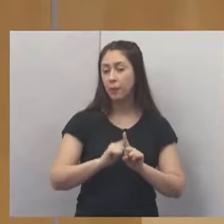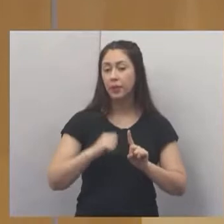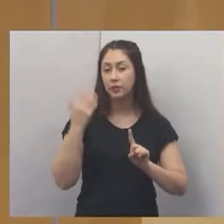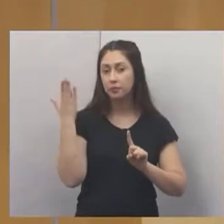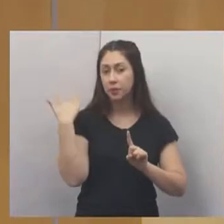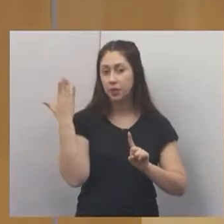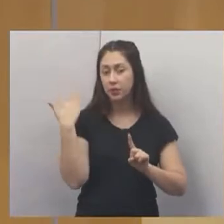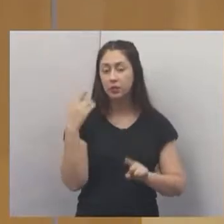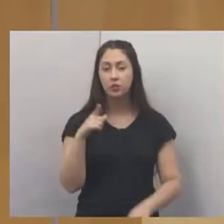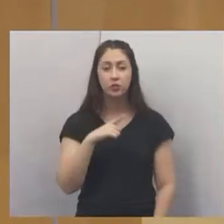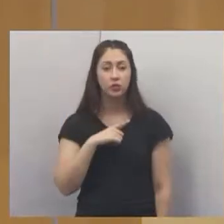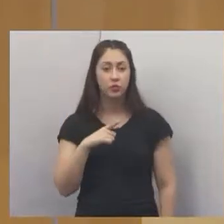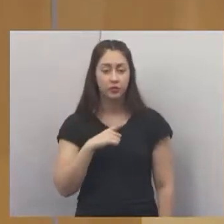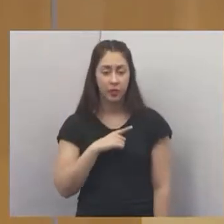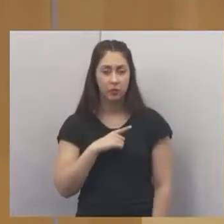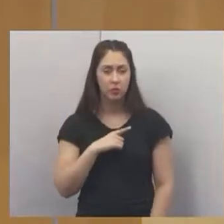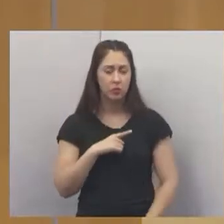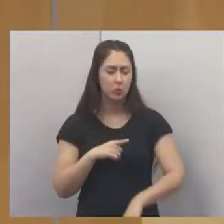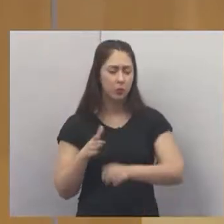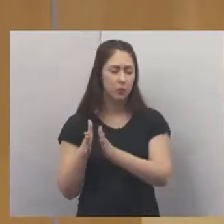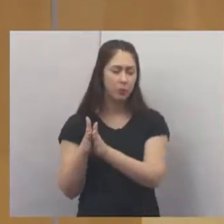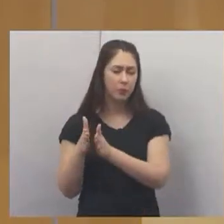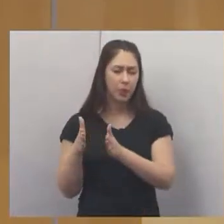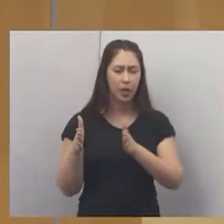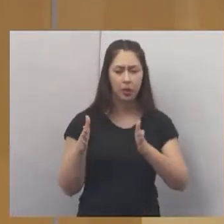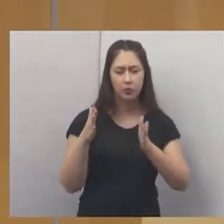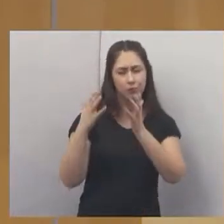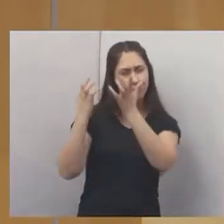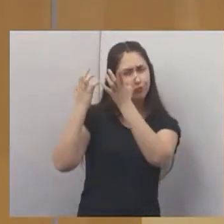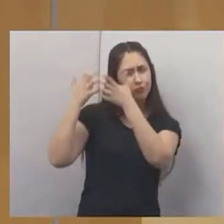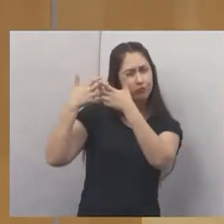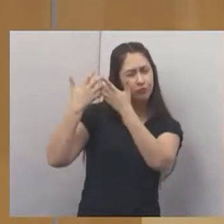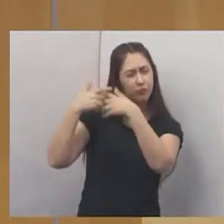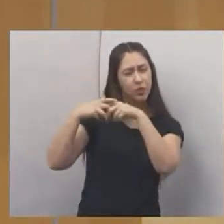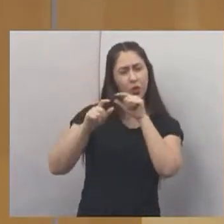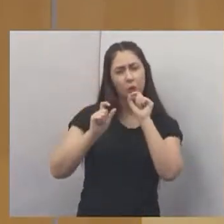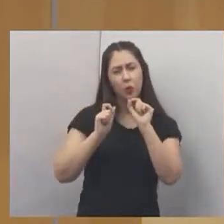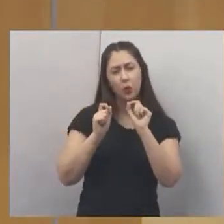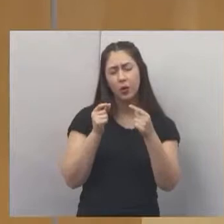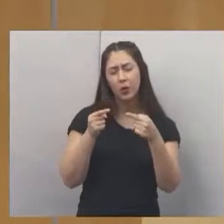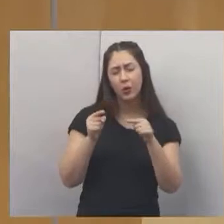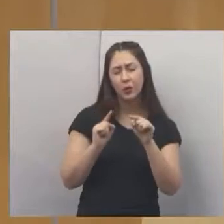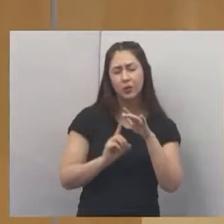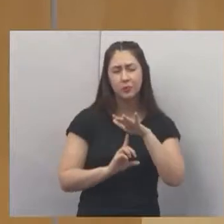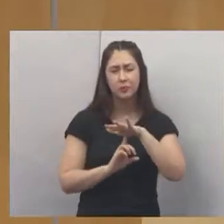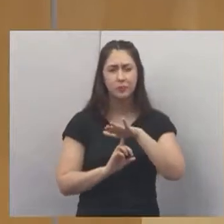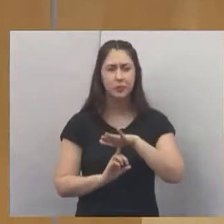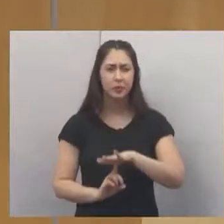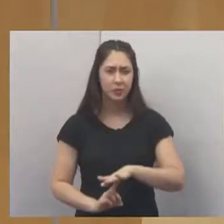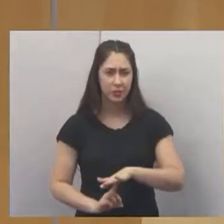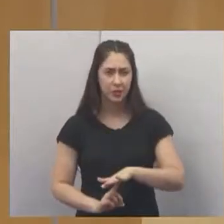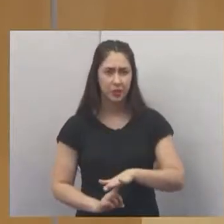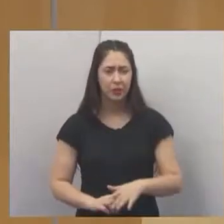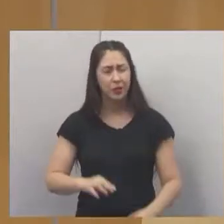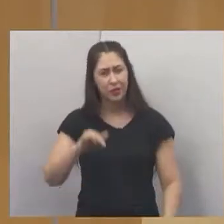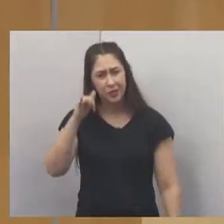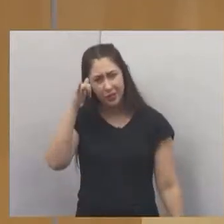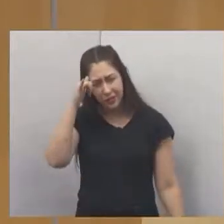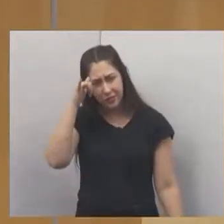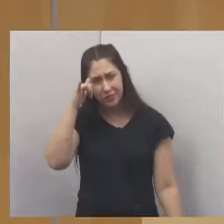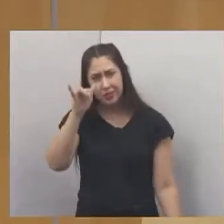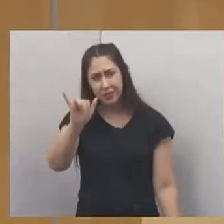nós tivemos um momento de reflexão quanto ao combate à depressão,